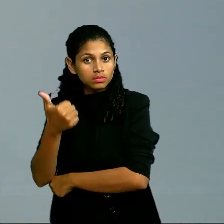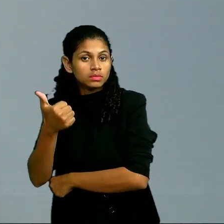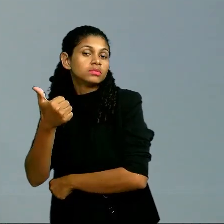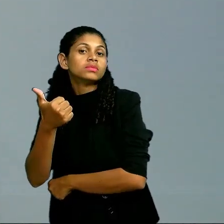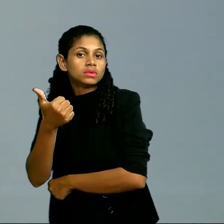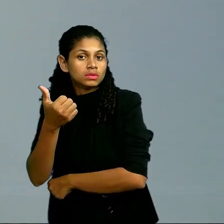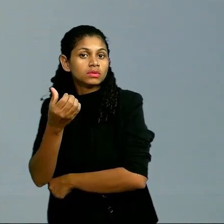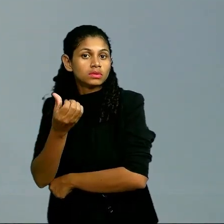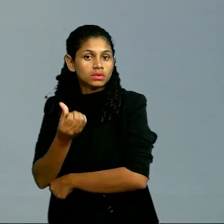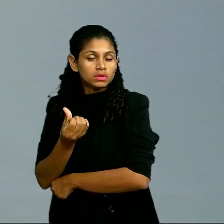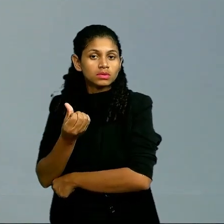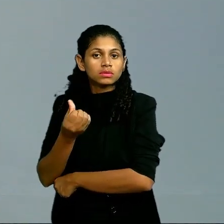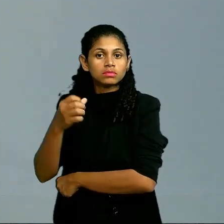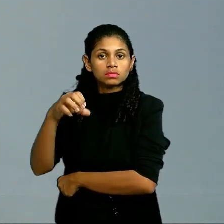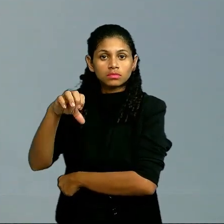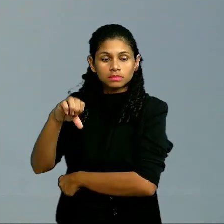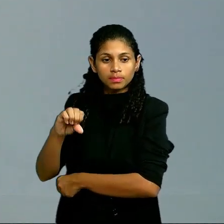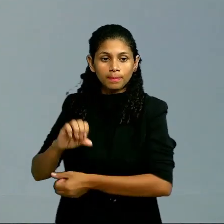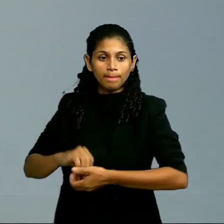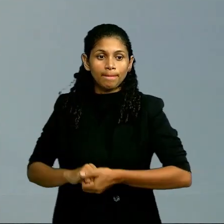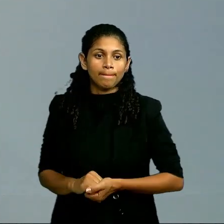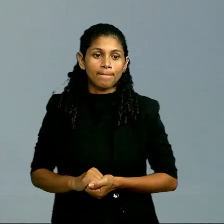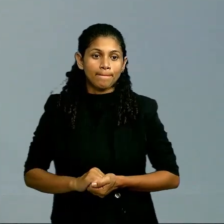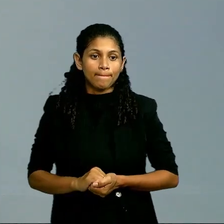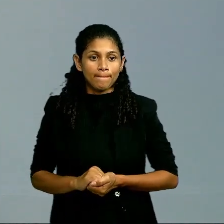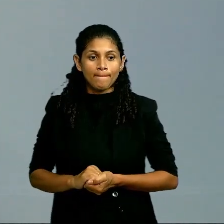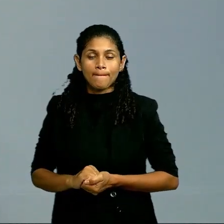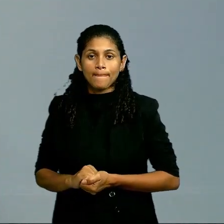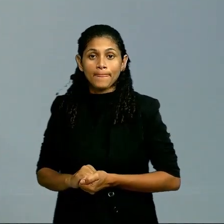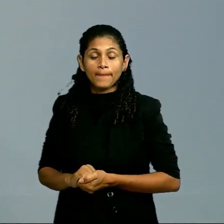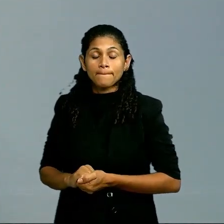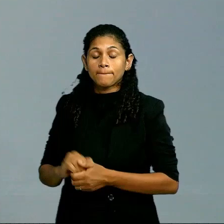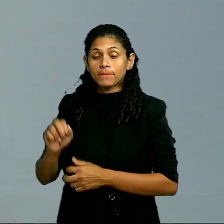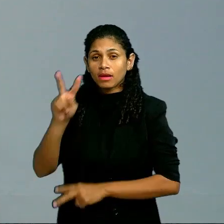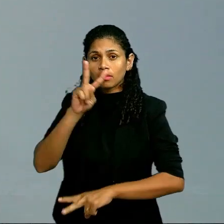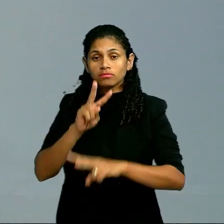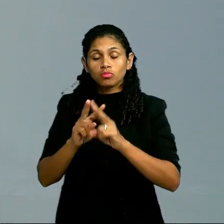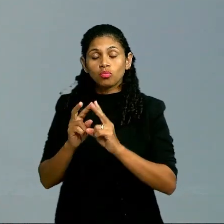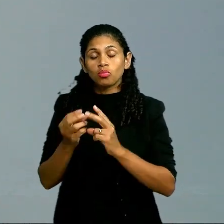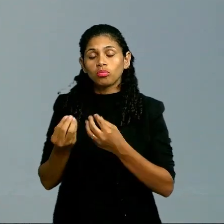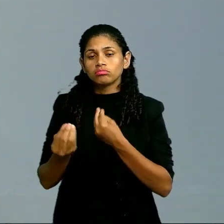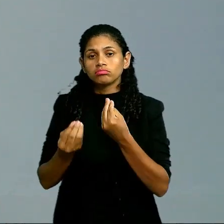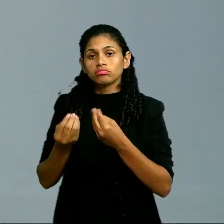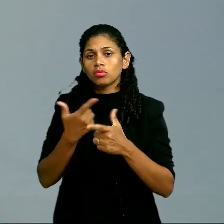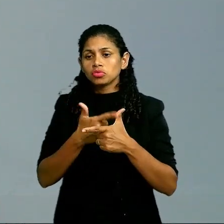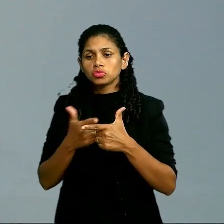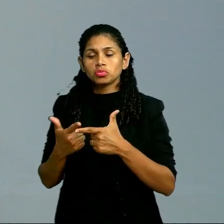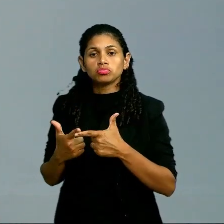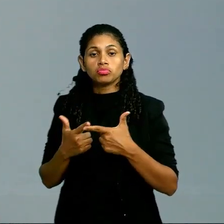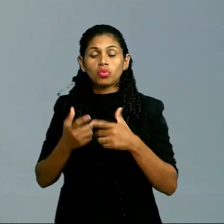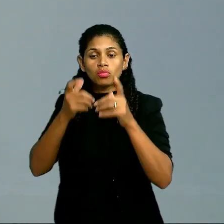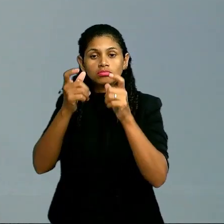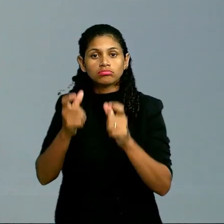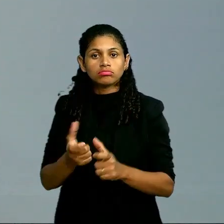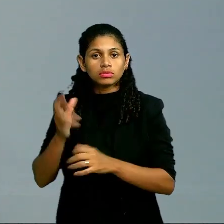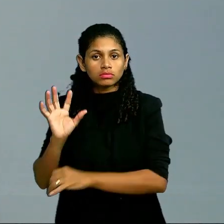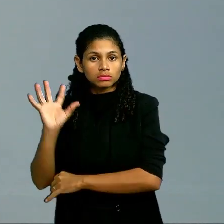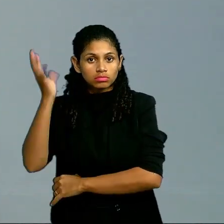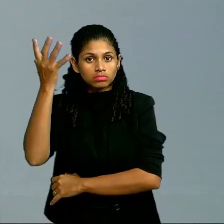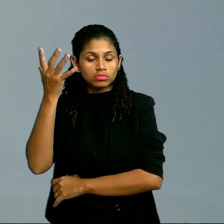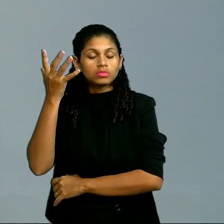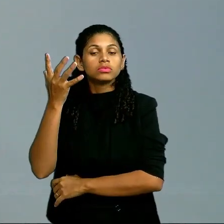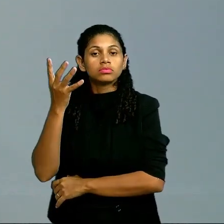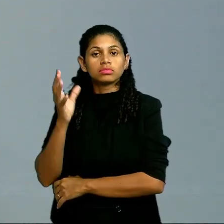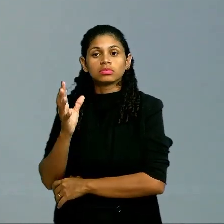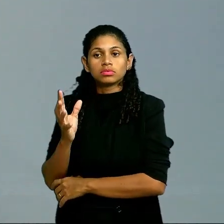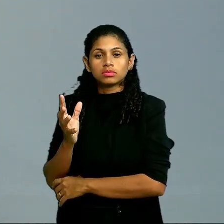a gente vai ver quais foram esses conflitos, as suas causas, né? Onde que ocorreram esses conflitos indiretos